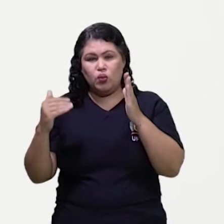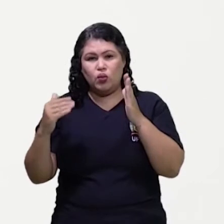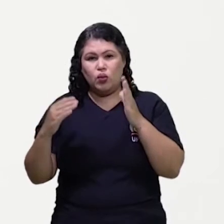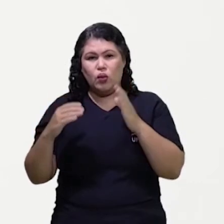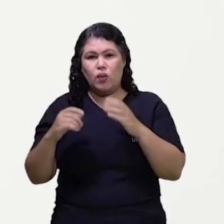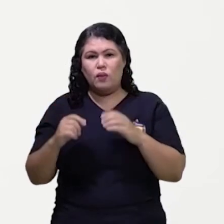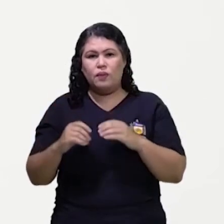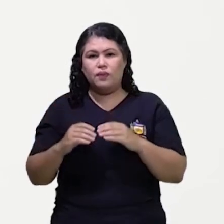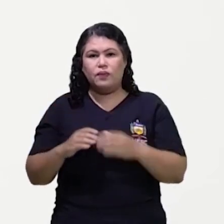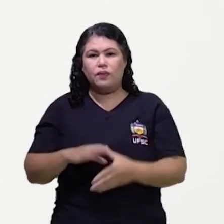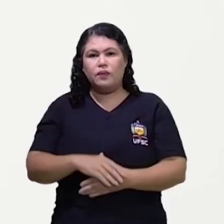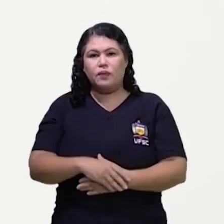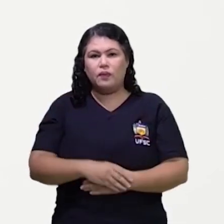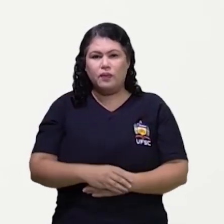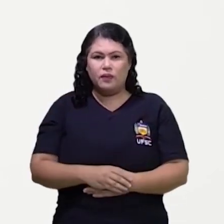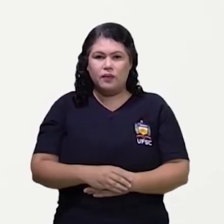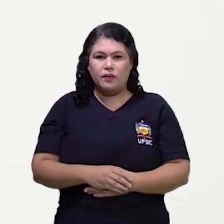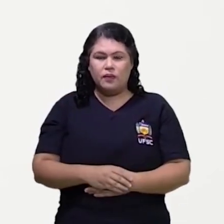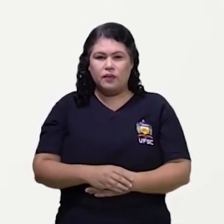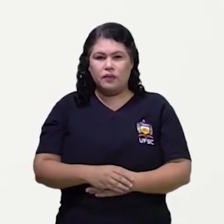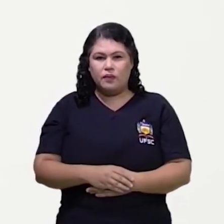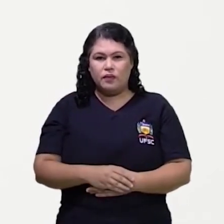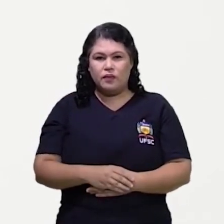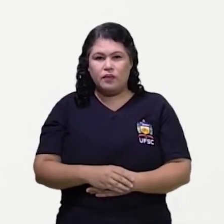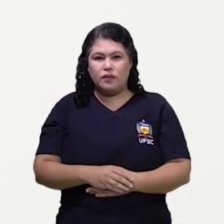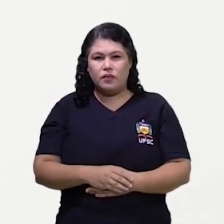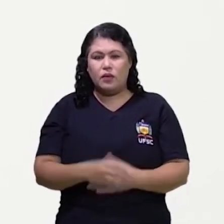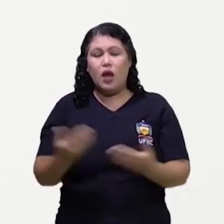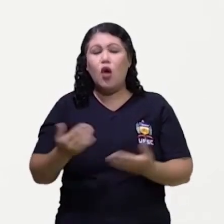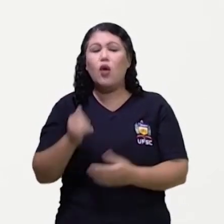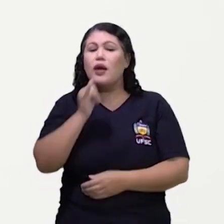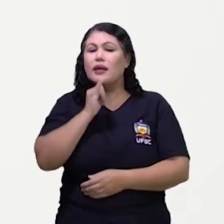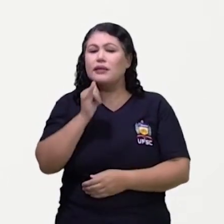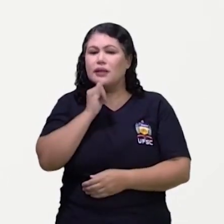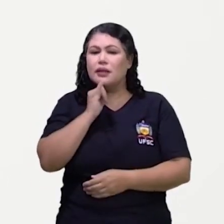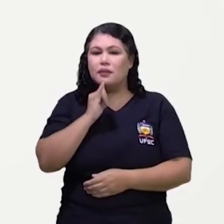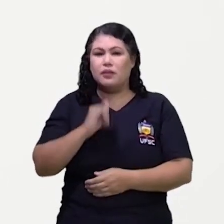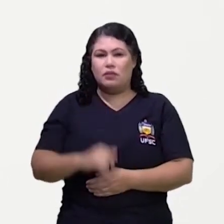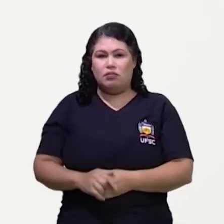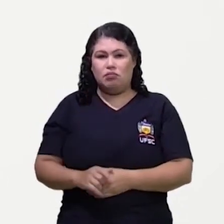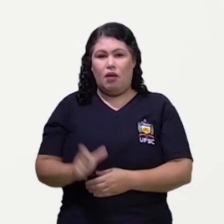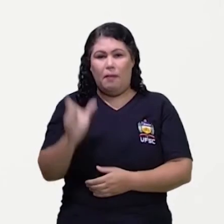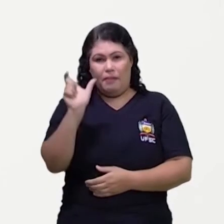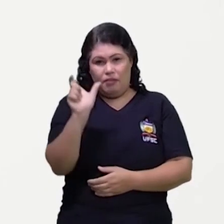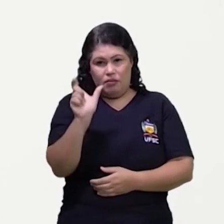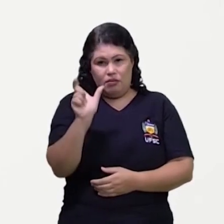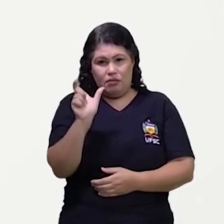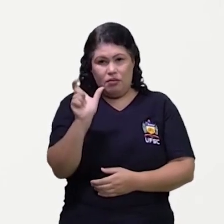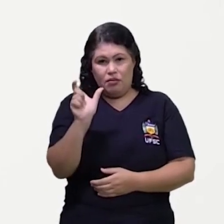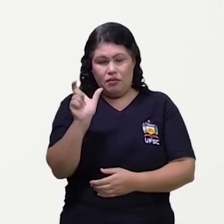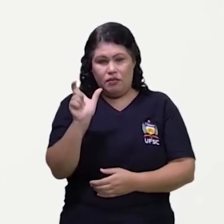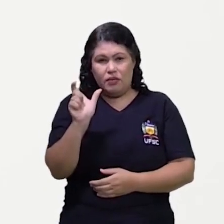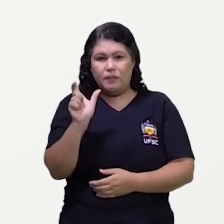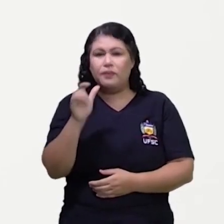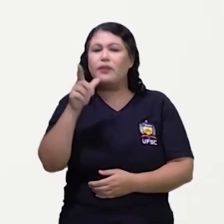Sílaba tônica abertas. Vamos para o exemplo aqui, ó. A palavra